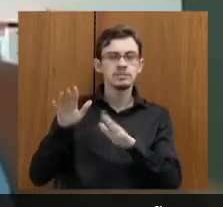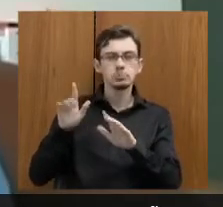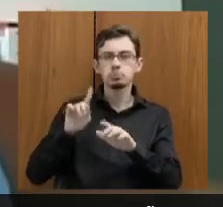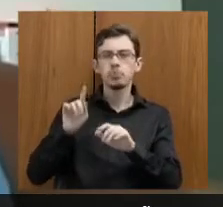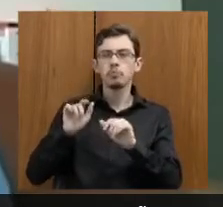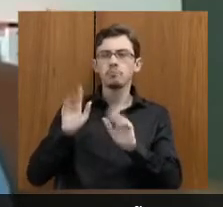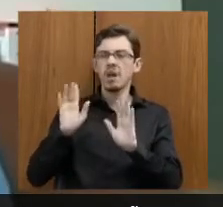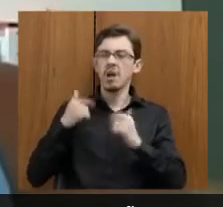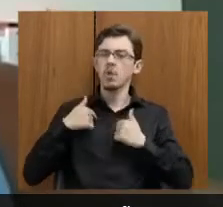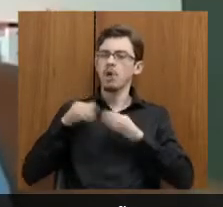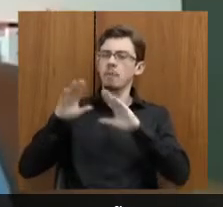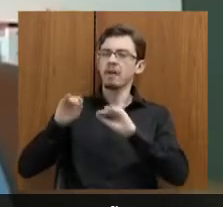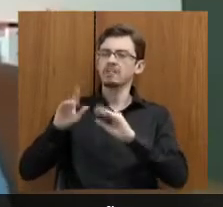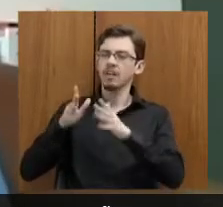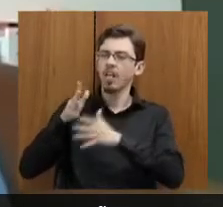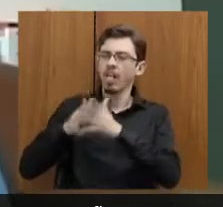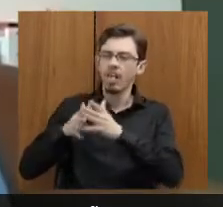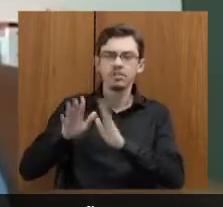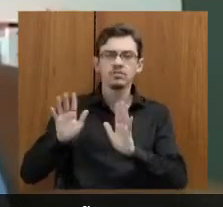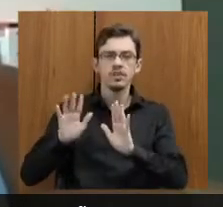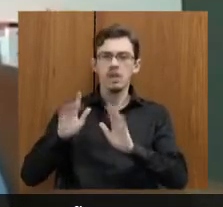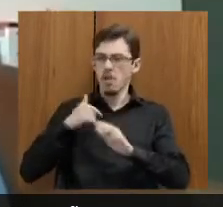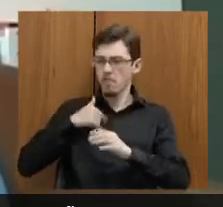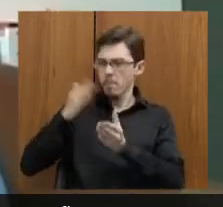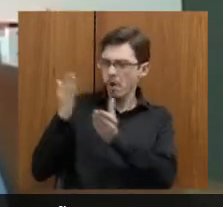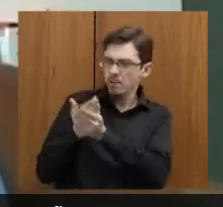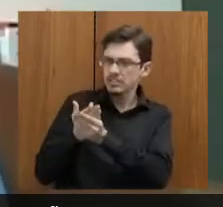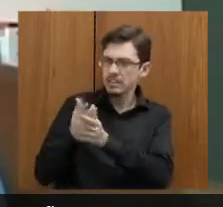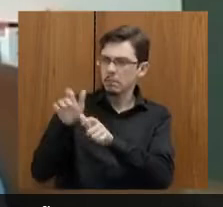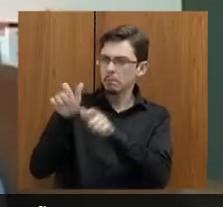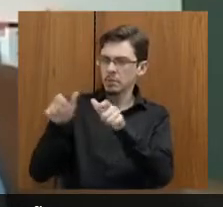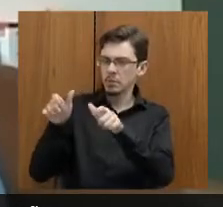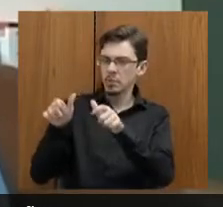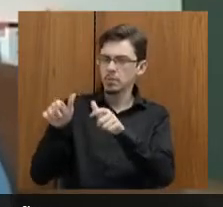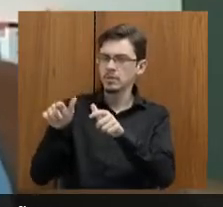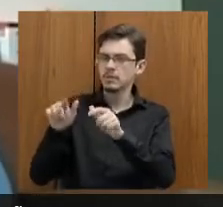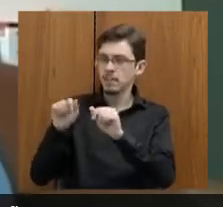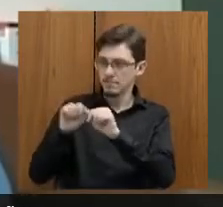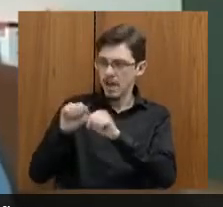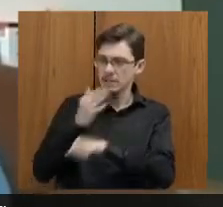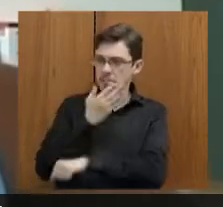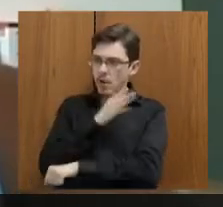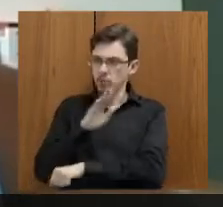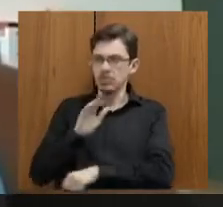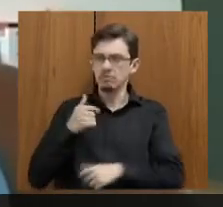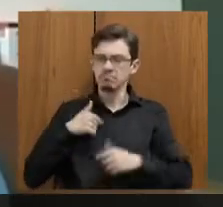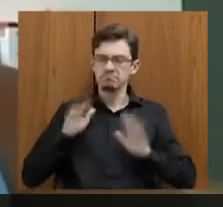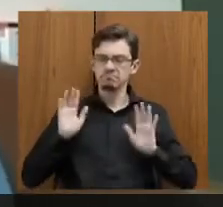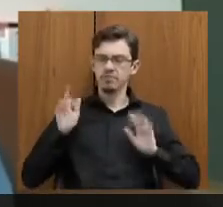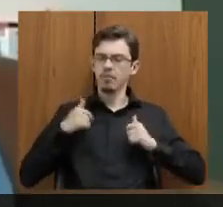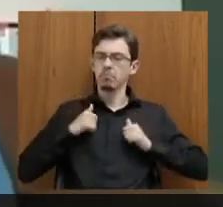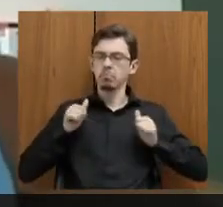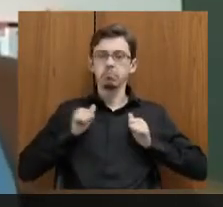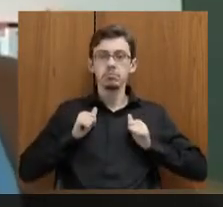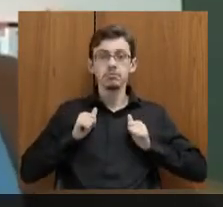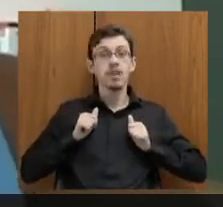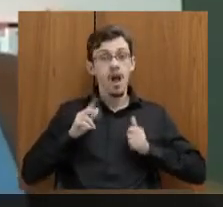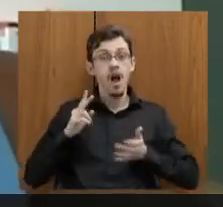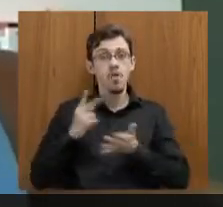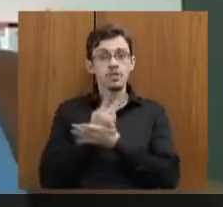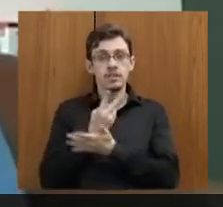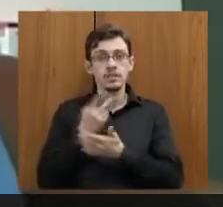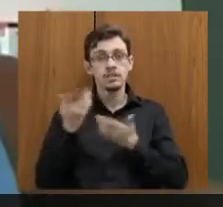naturalmente levar a juízo conheço então um senso de realidade também